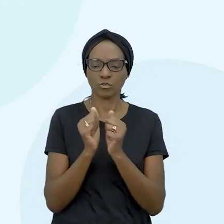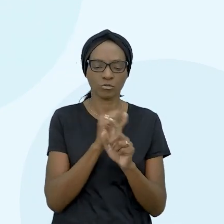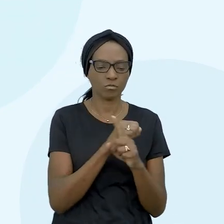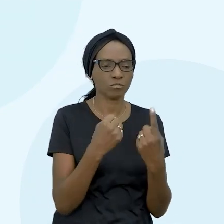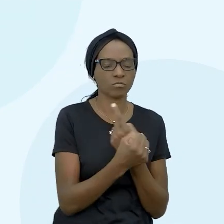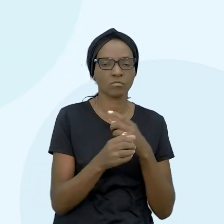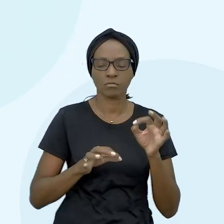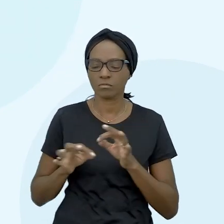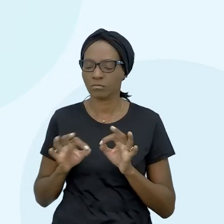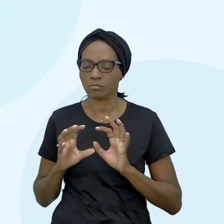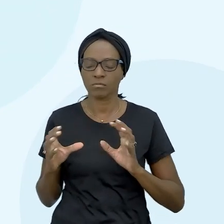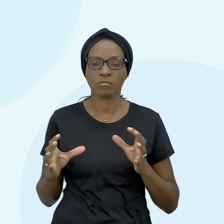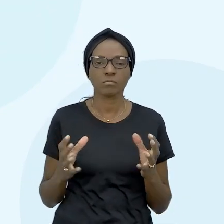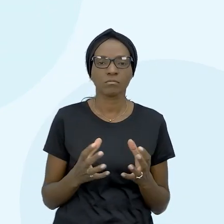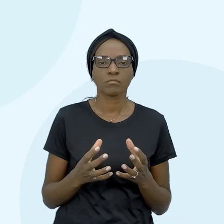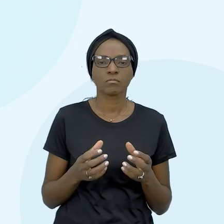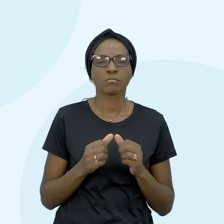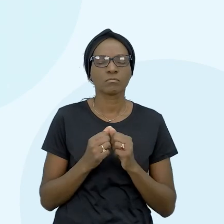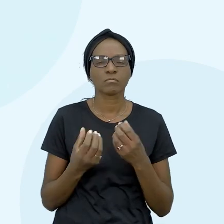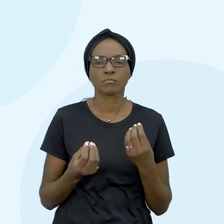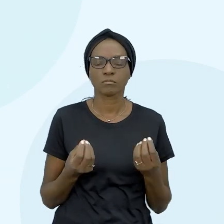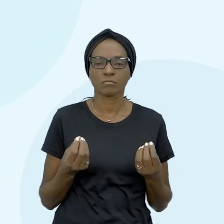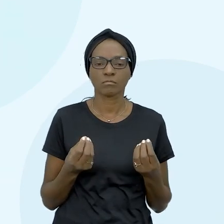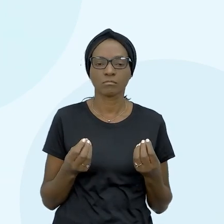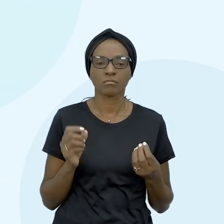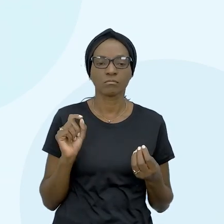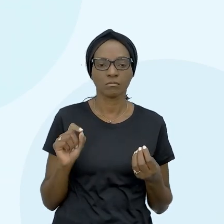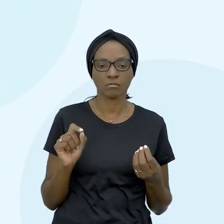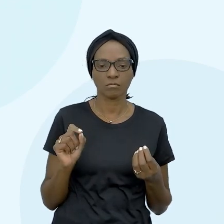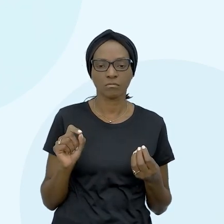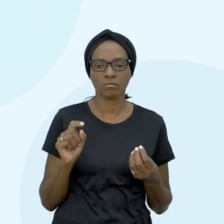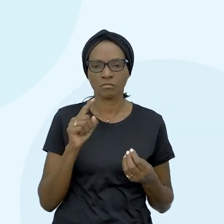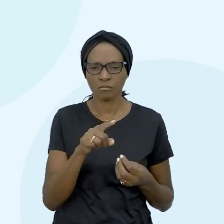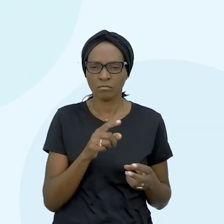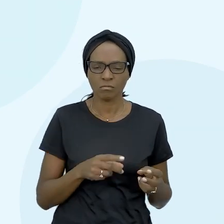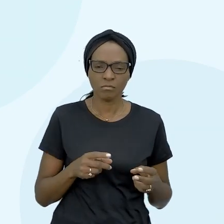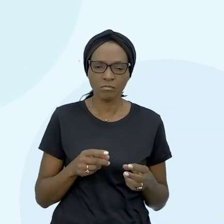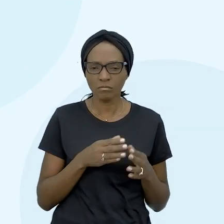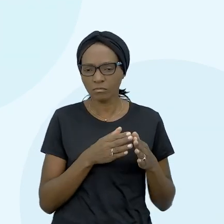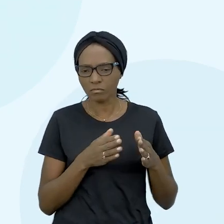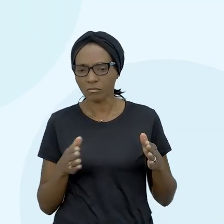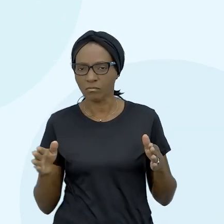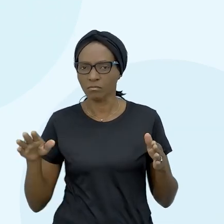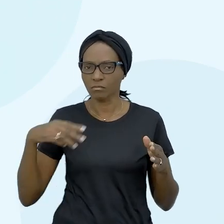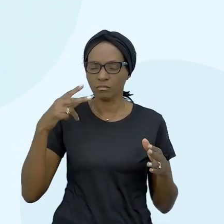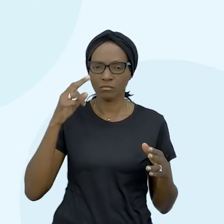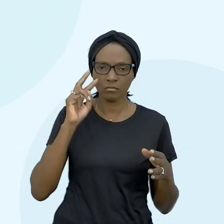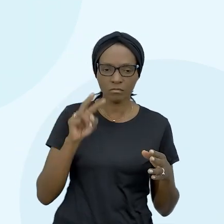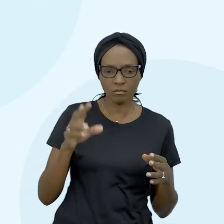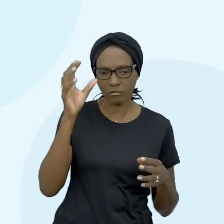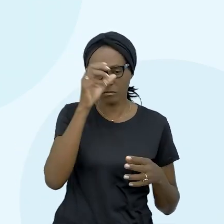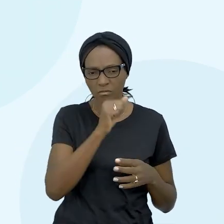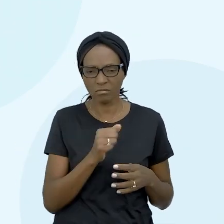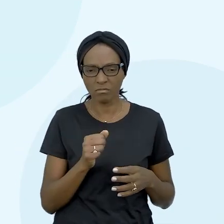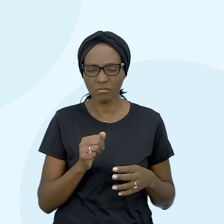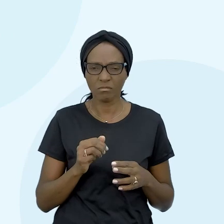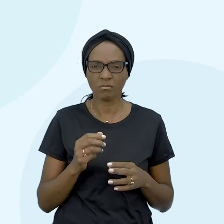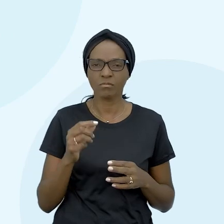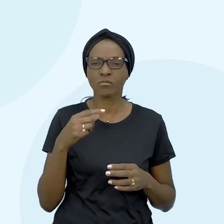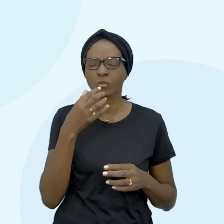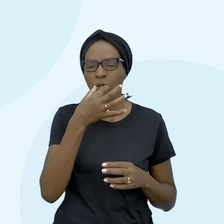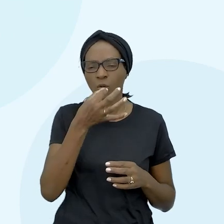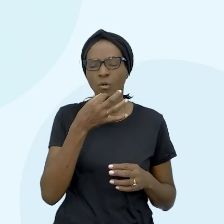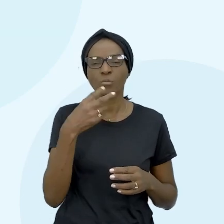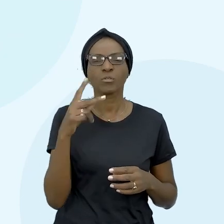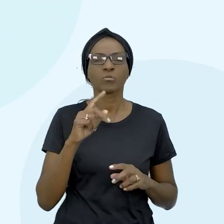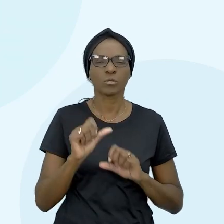que ao longo do percurso no nosso componente você mudou sua percepção sobre a vida em sociedade? A ideia aqui, pessoal,